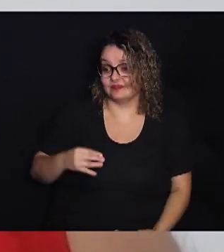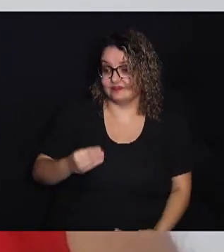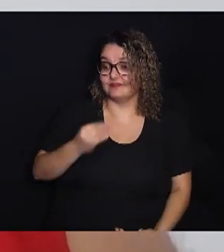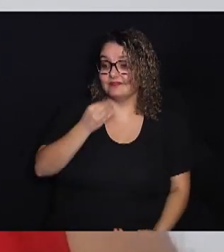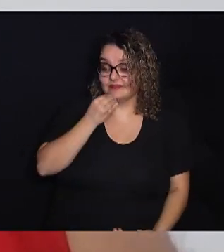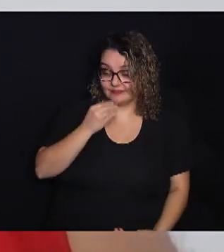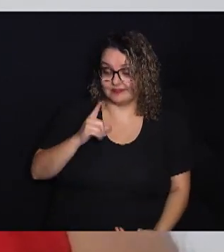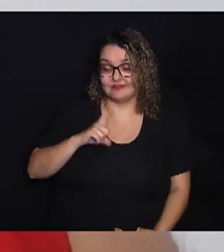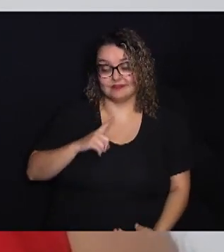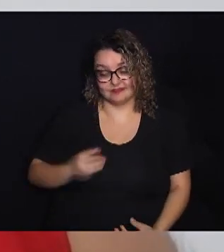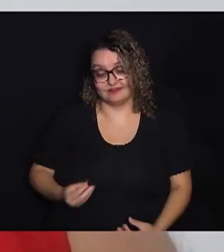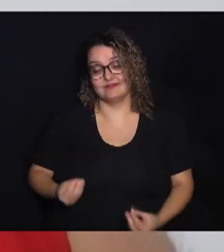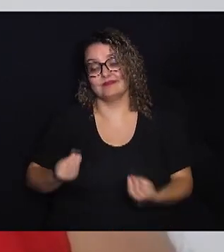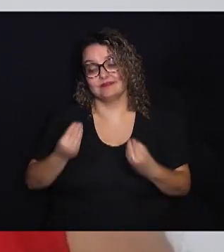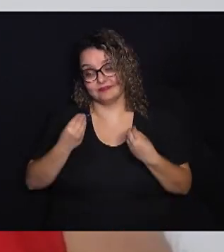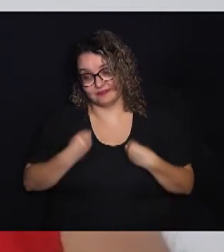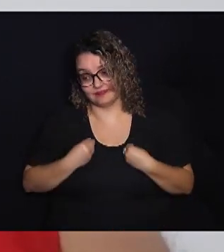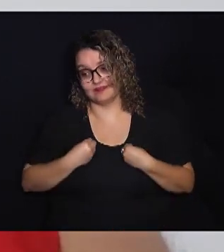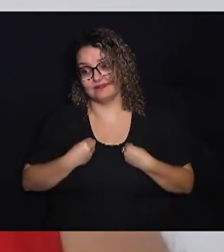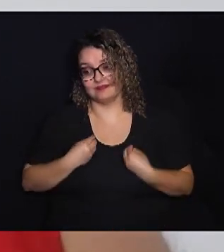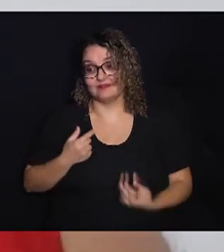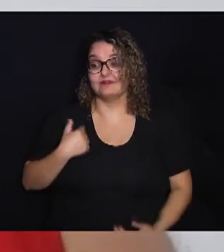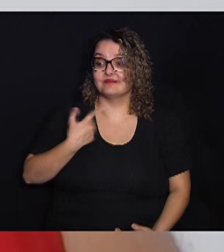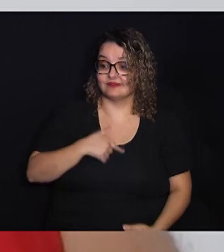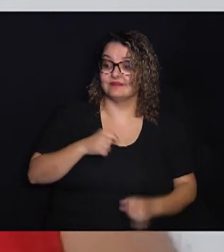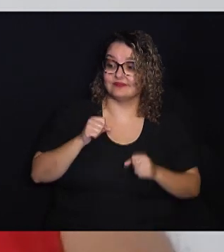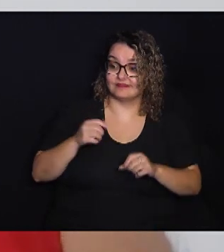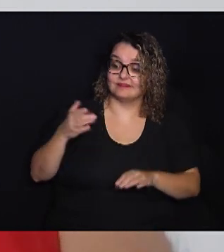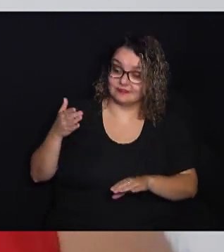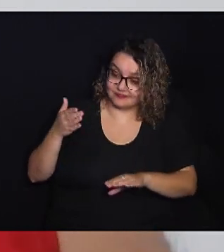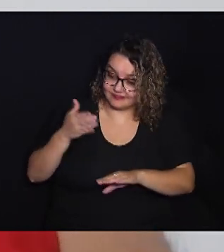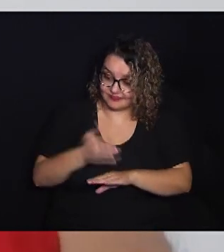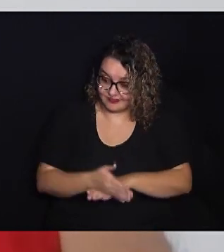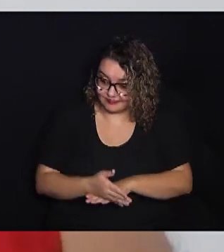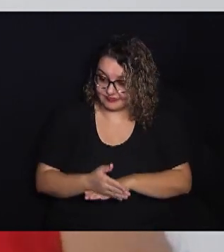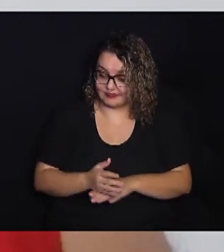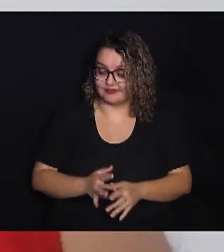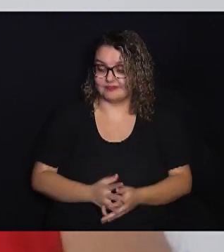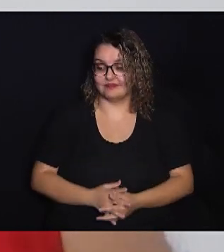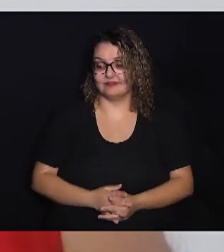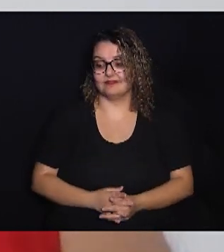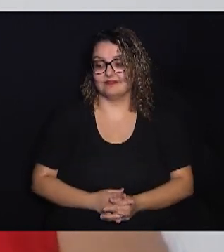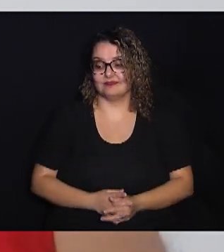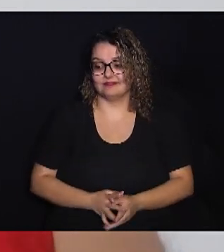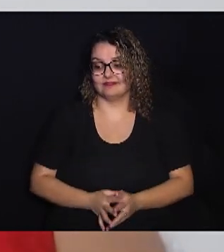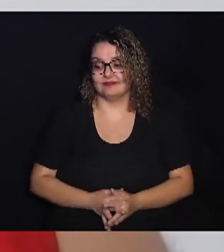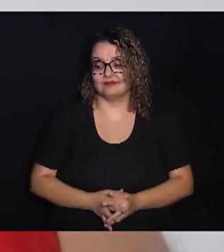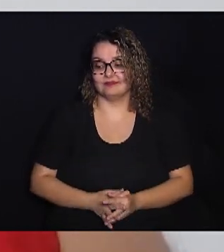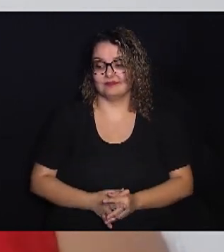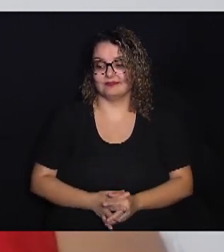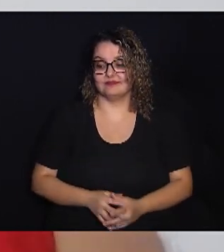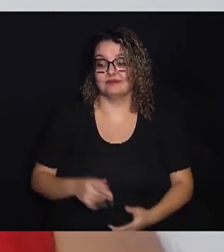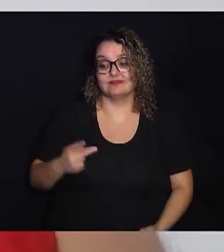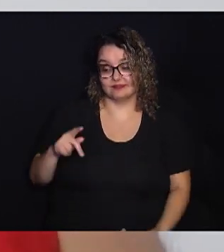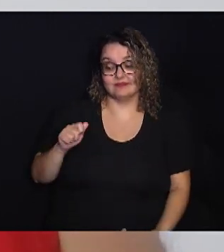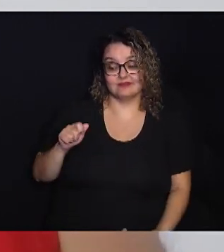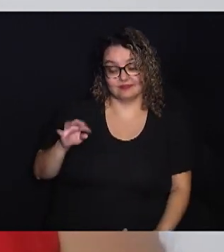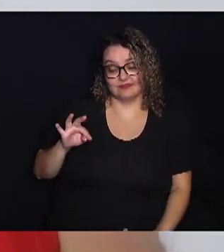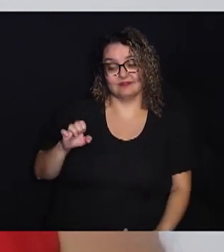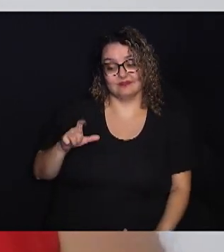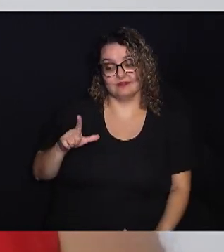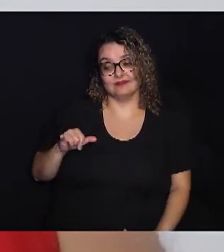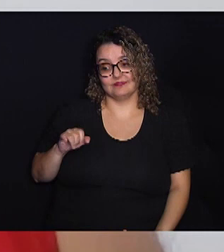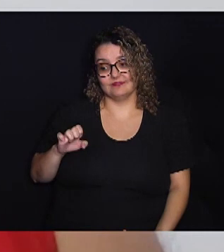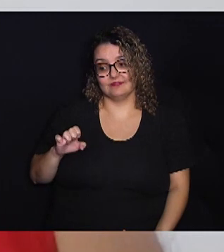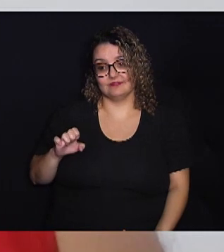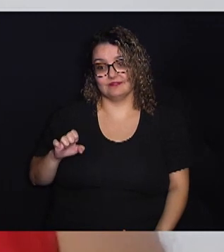tem nos dado, da gente poder participar do teu ateliê. E eu